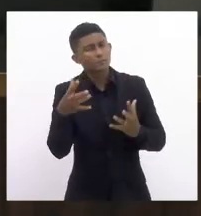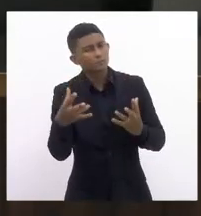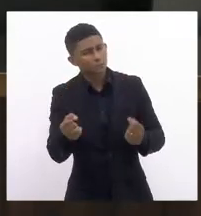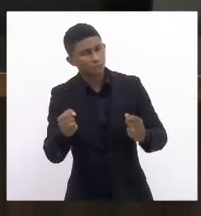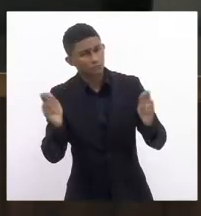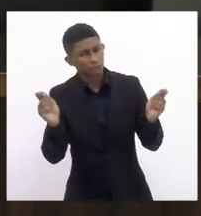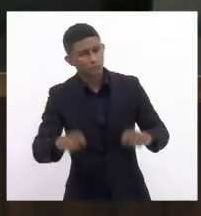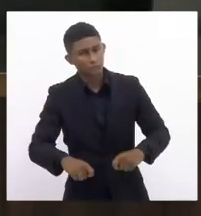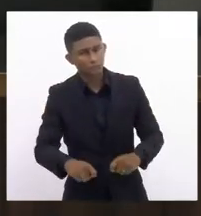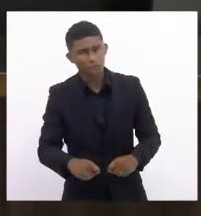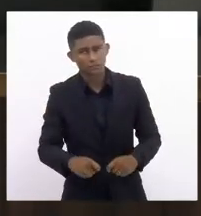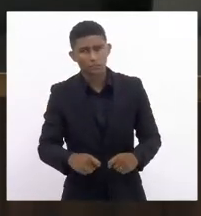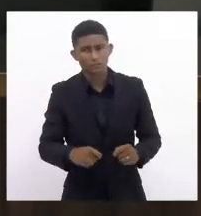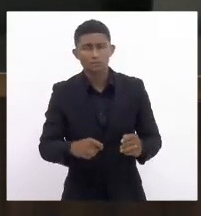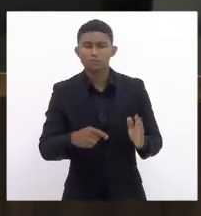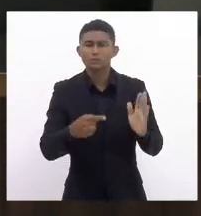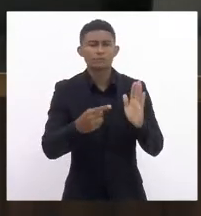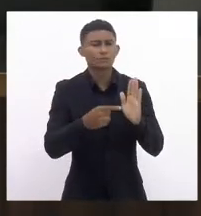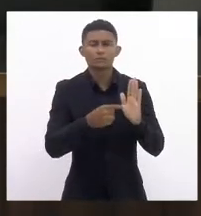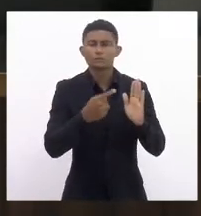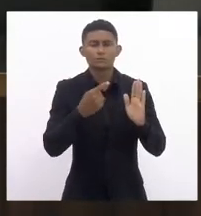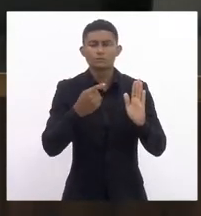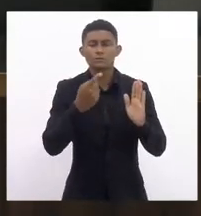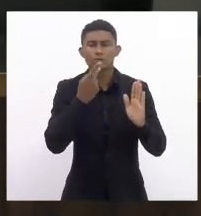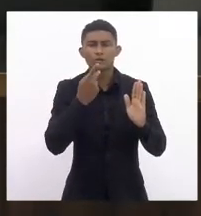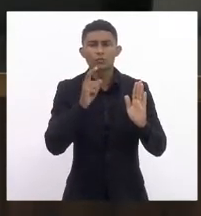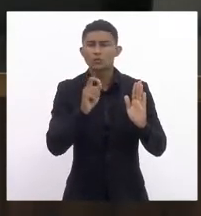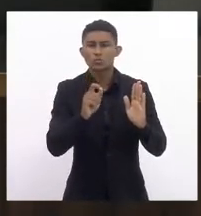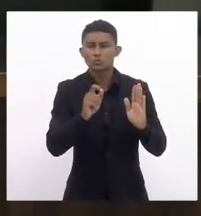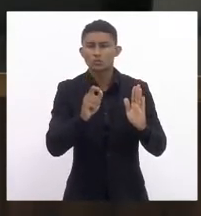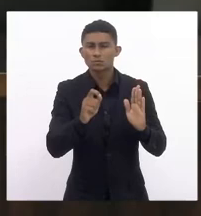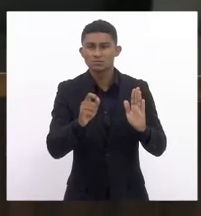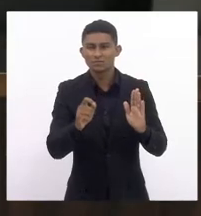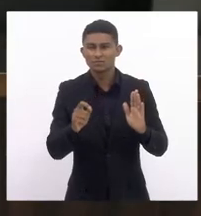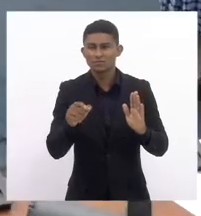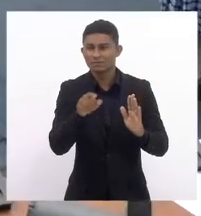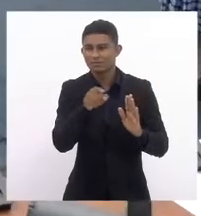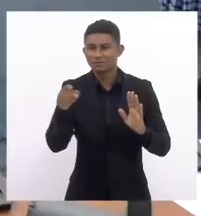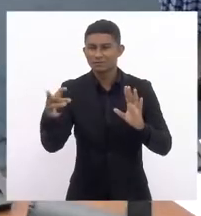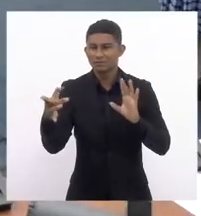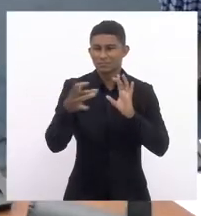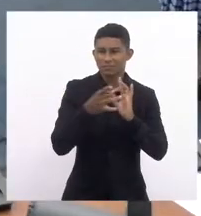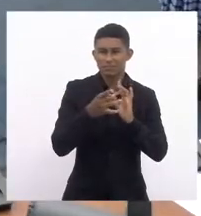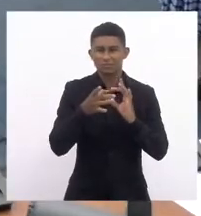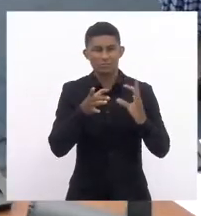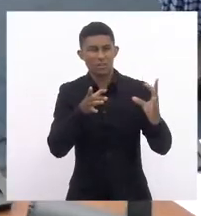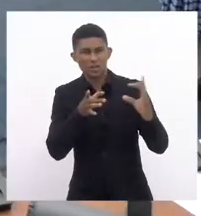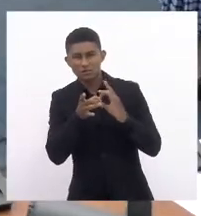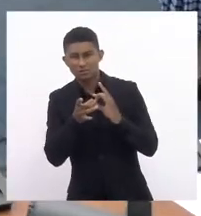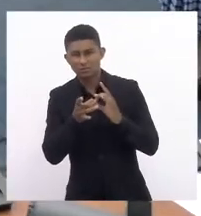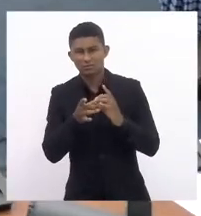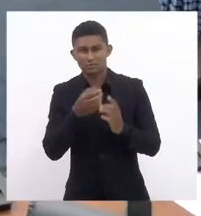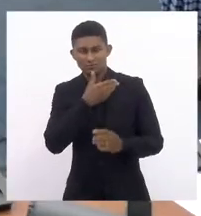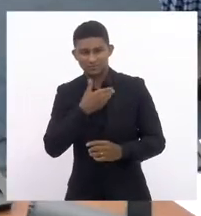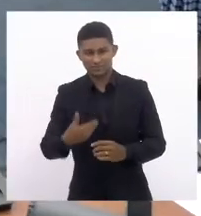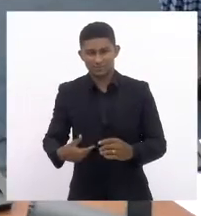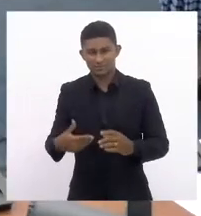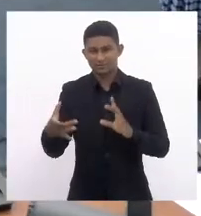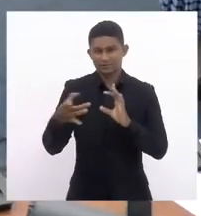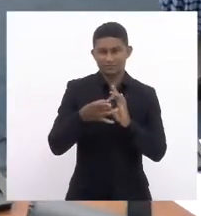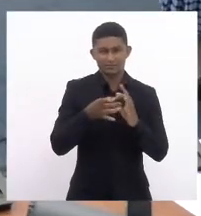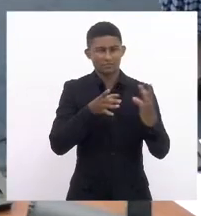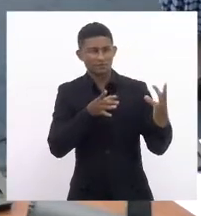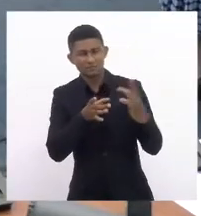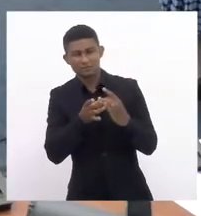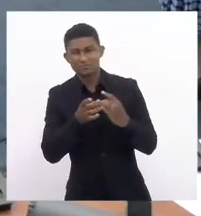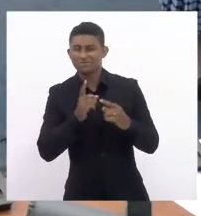Você fala aqui, firmar convênios com os entes públicos para o referido custeio. Tranquilo. Porque senão vai sair de pauta, o projeto